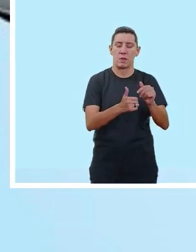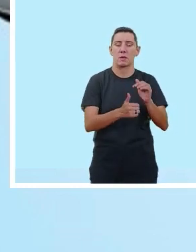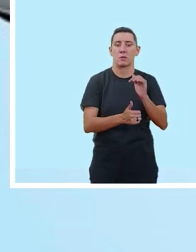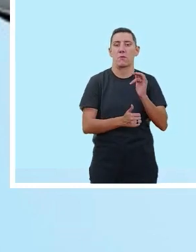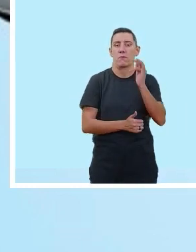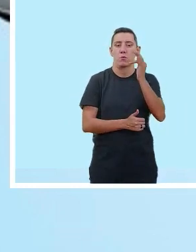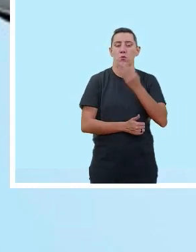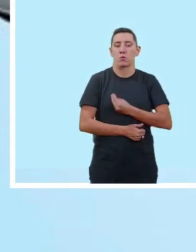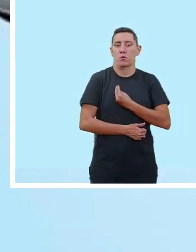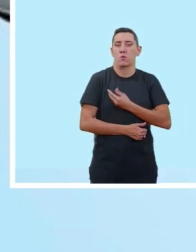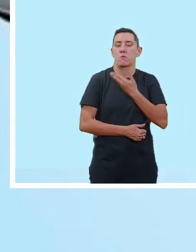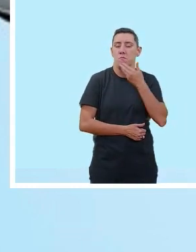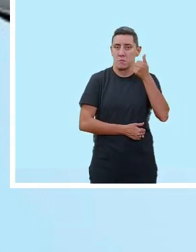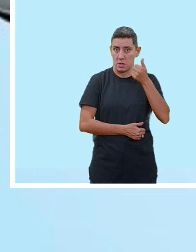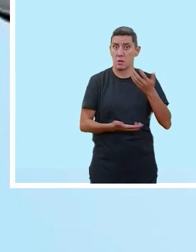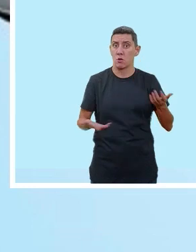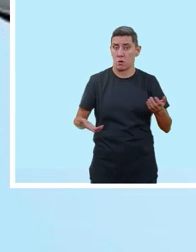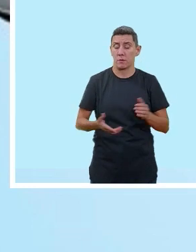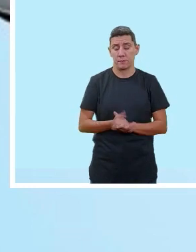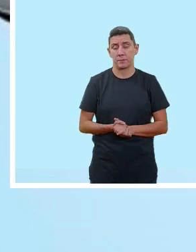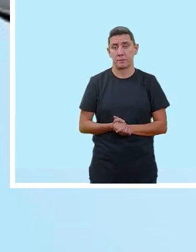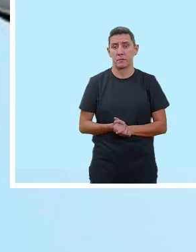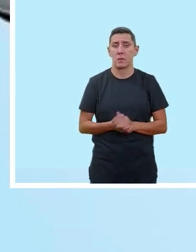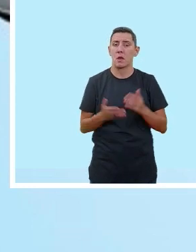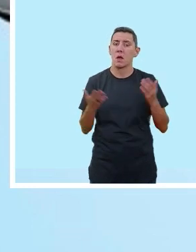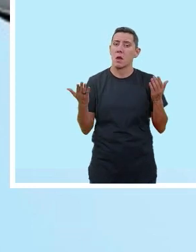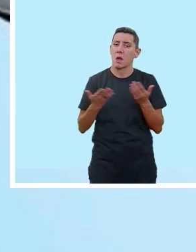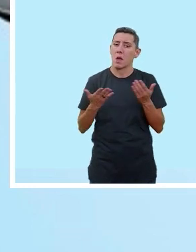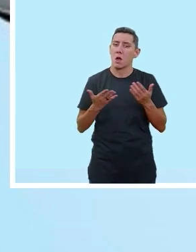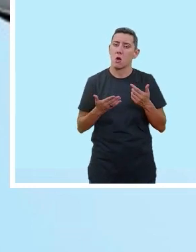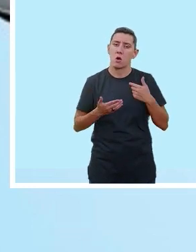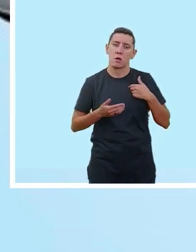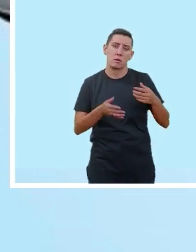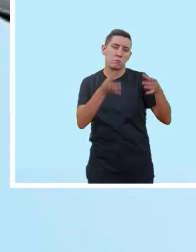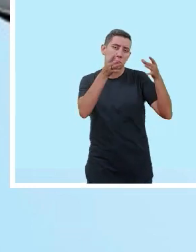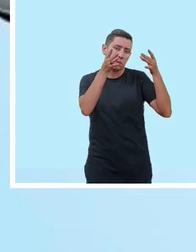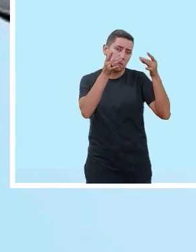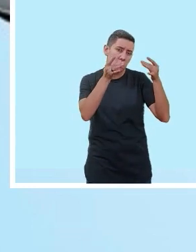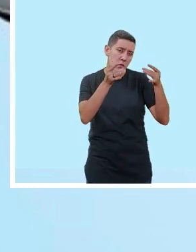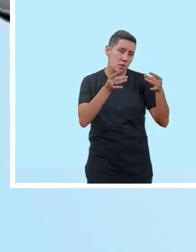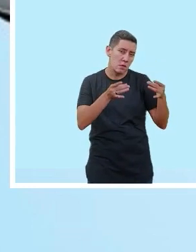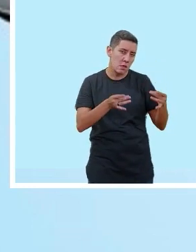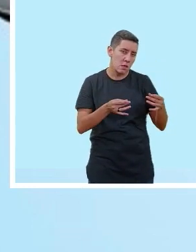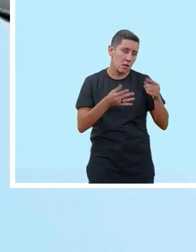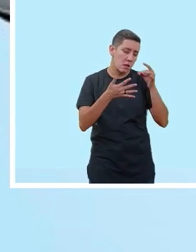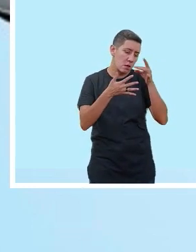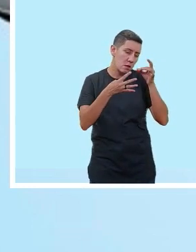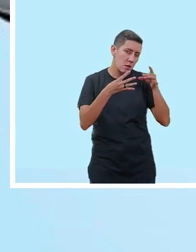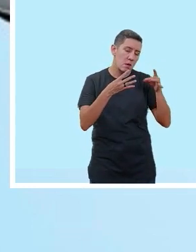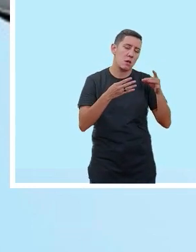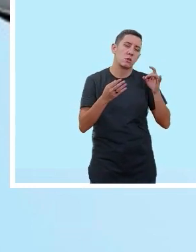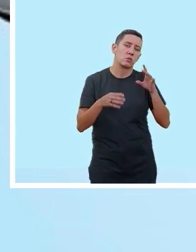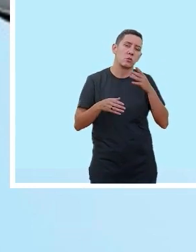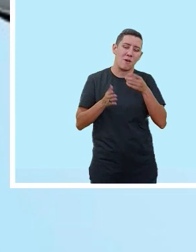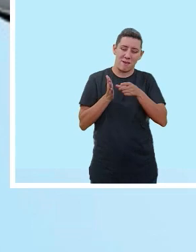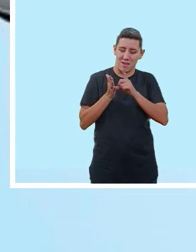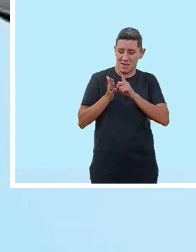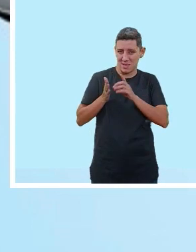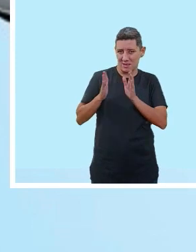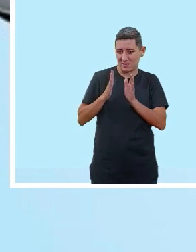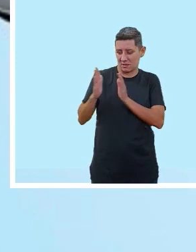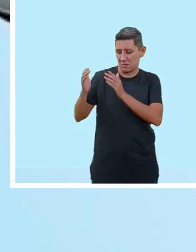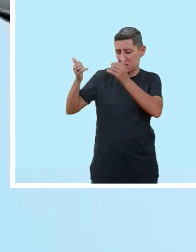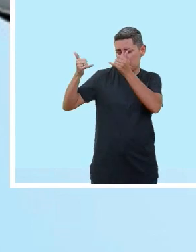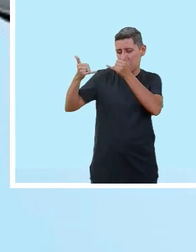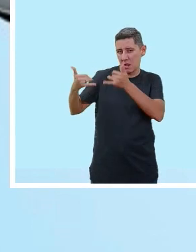né? Agora a gente vai começar a entrar um pouquinho mais no detalhe. Nessa primeira parte a gente deu um básico só para entender a questão da neutralidade de